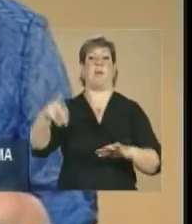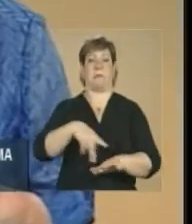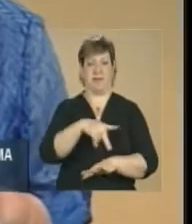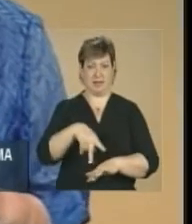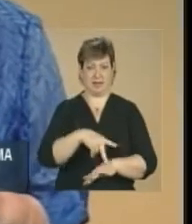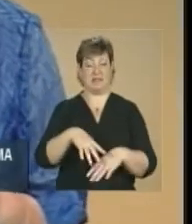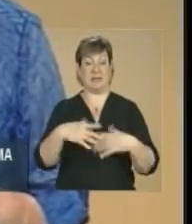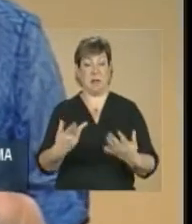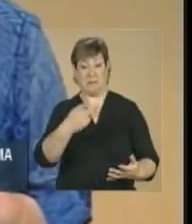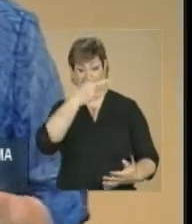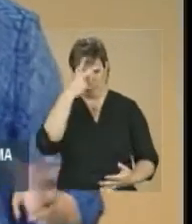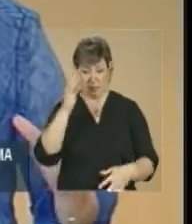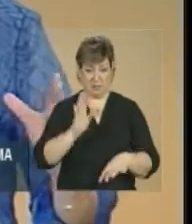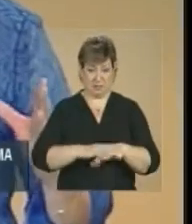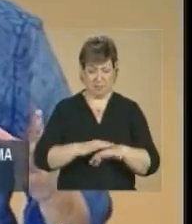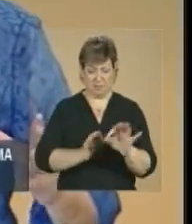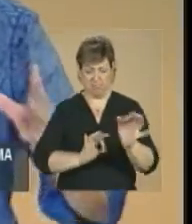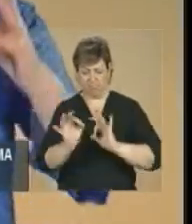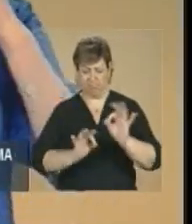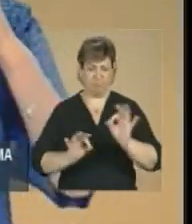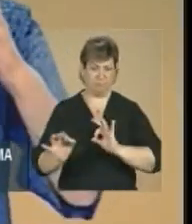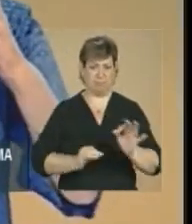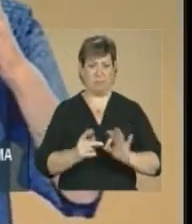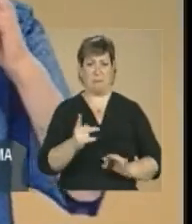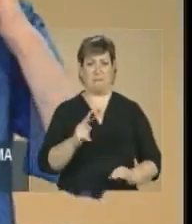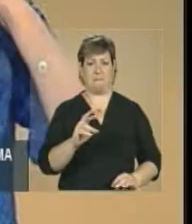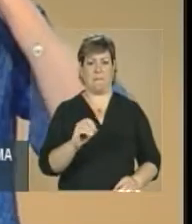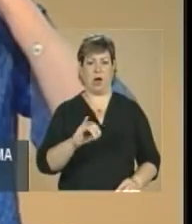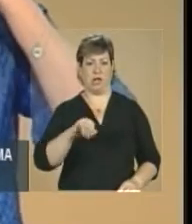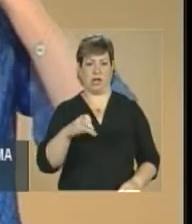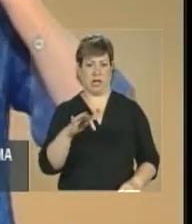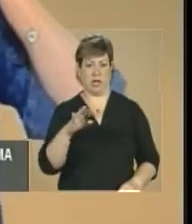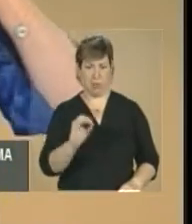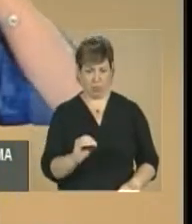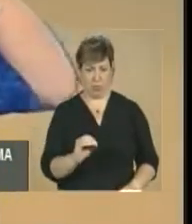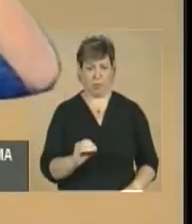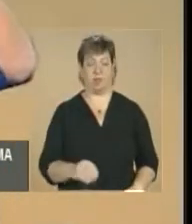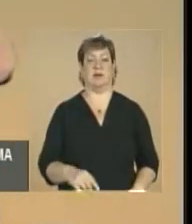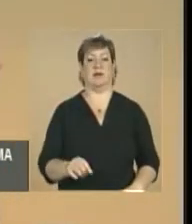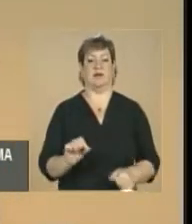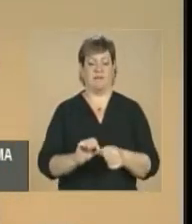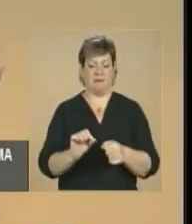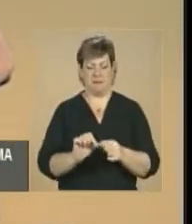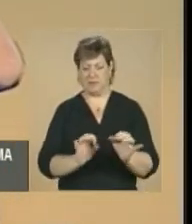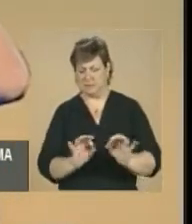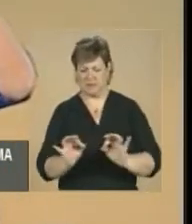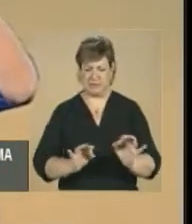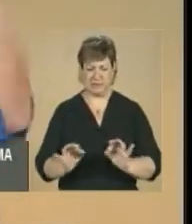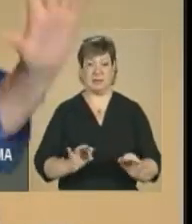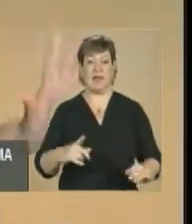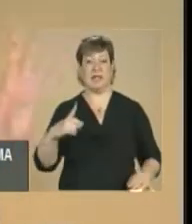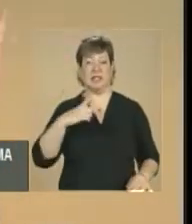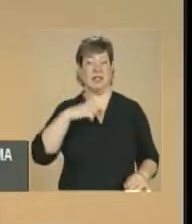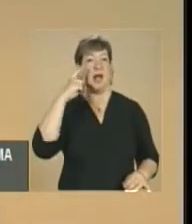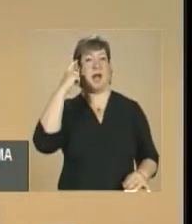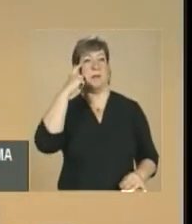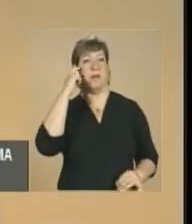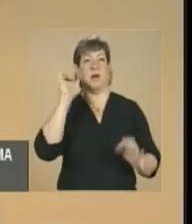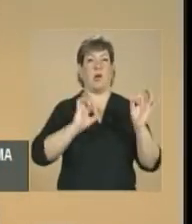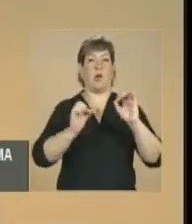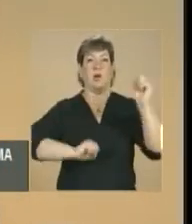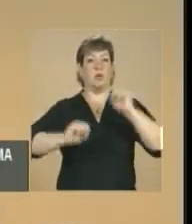o projetista fazia aquele projeto e tinha na cabeça uma indústria que não era